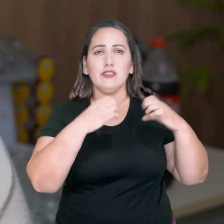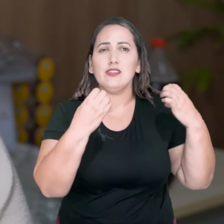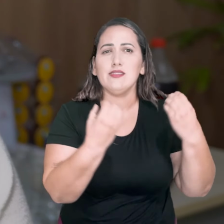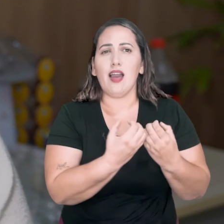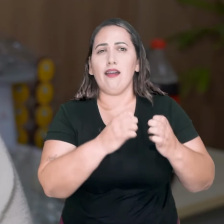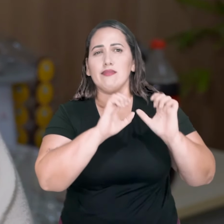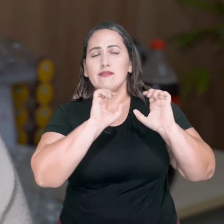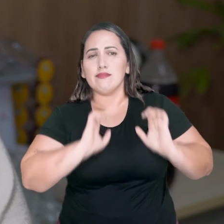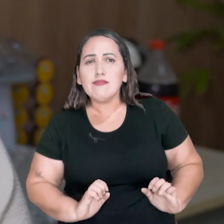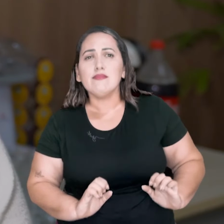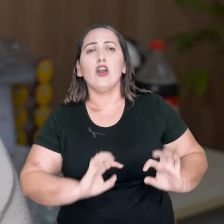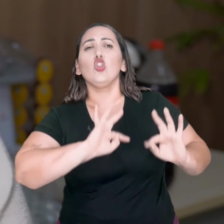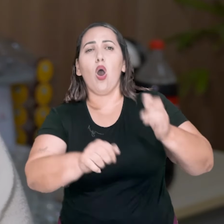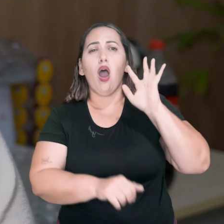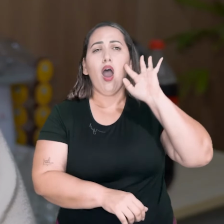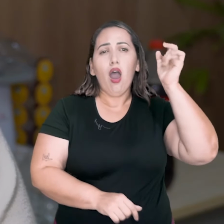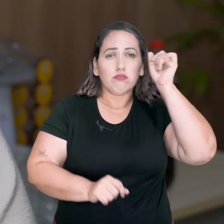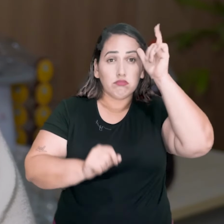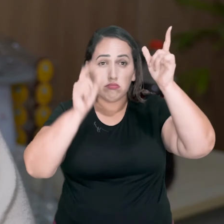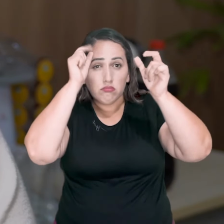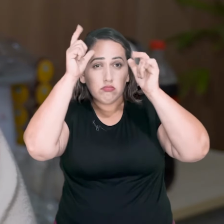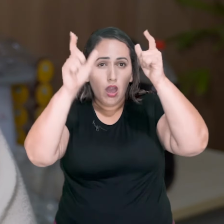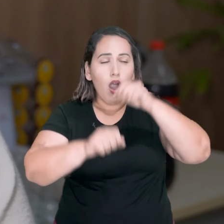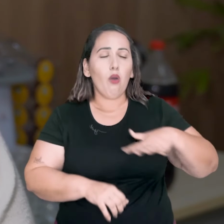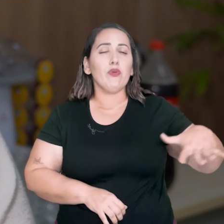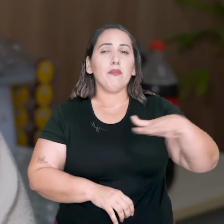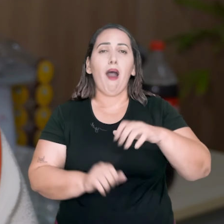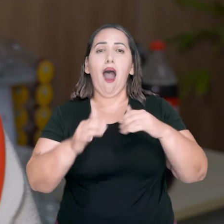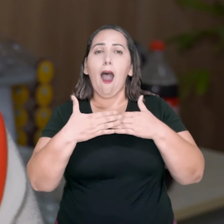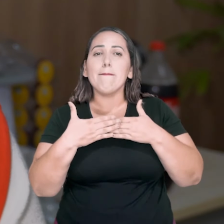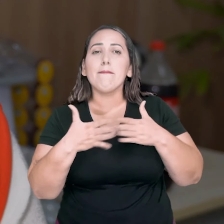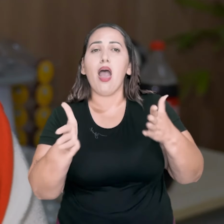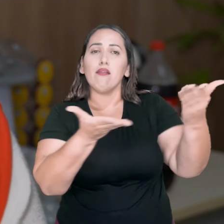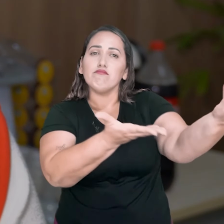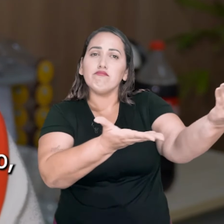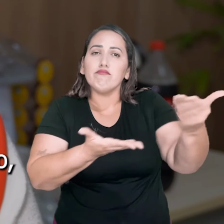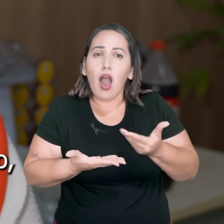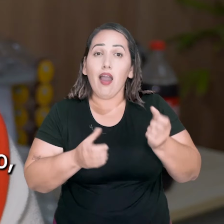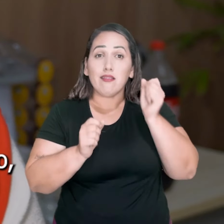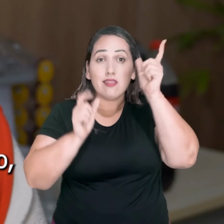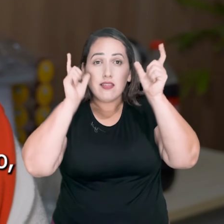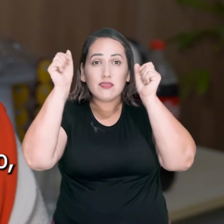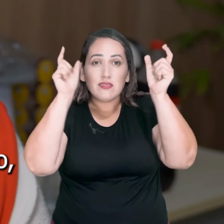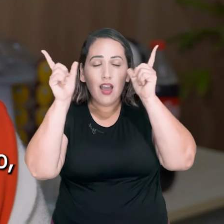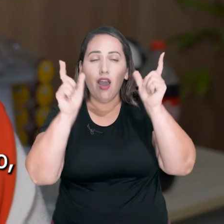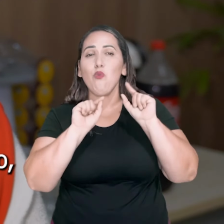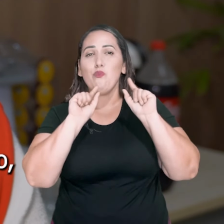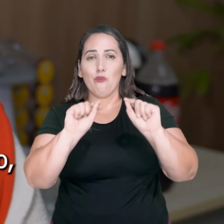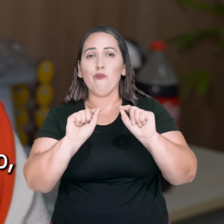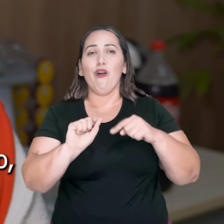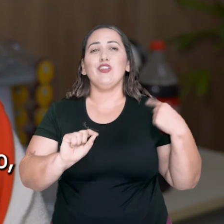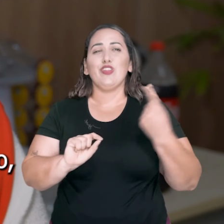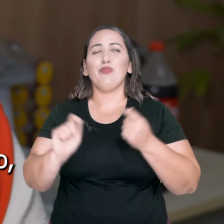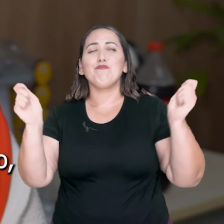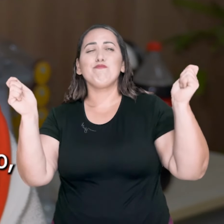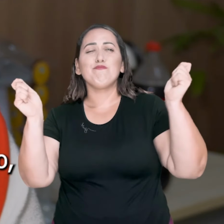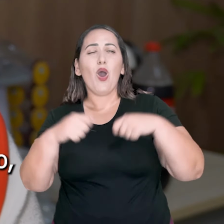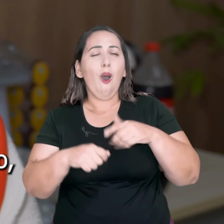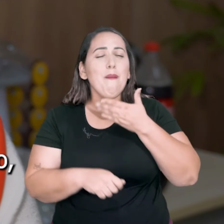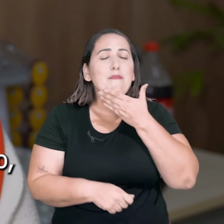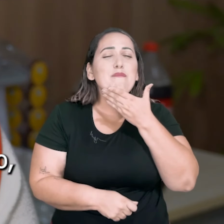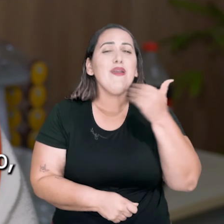quem envolva processo de trabalho cidadania eh com soluções criativas aqui é um espaço aberto é um espaço de criação é um espaço